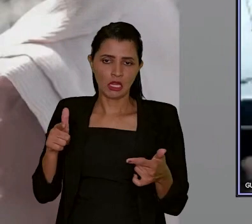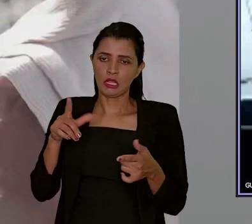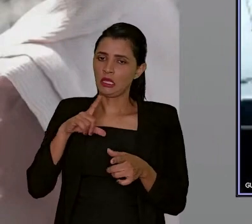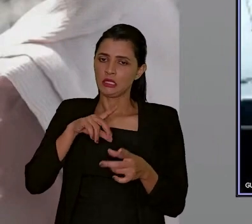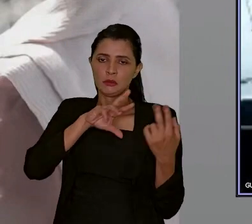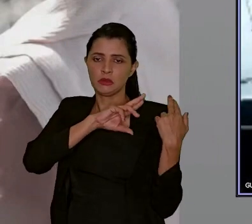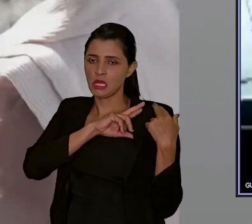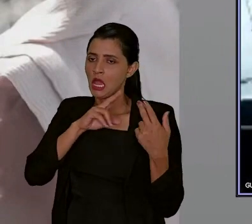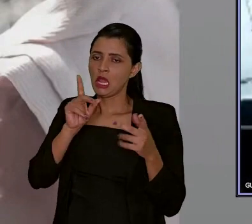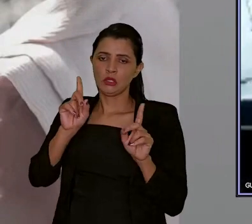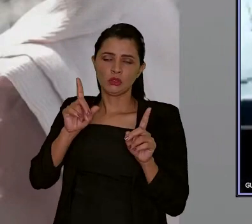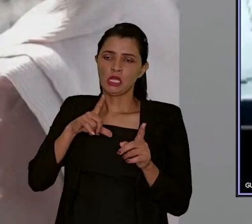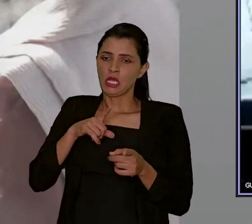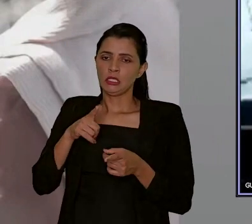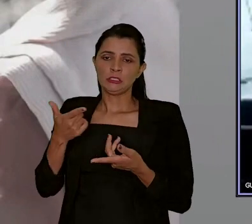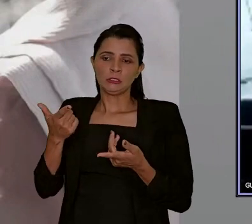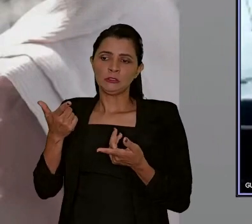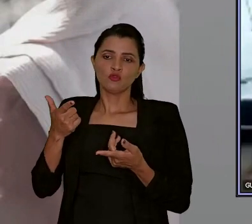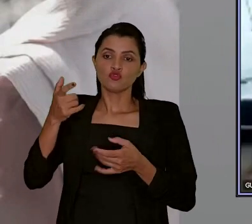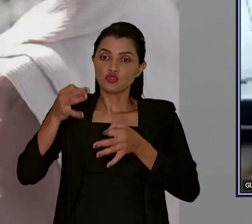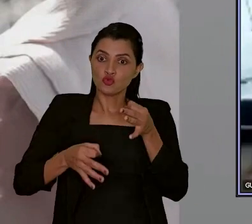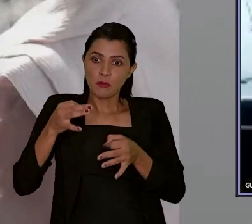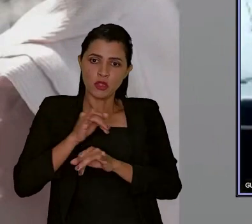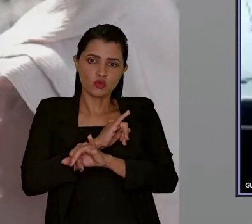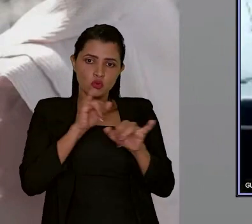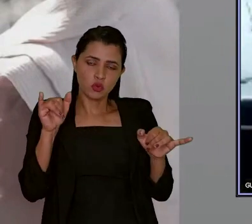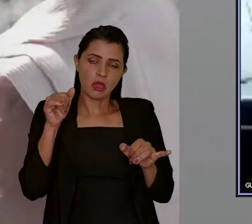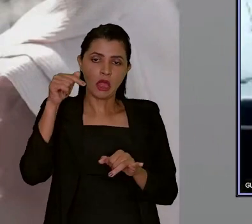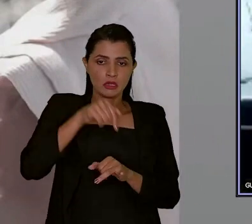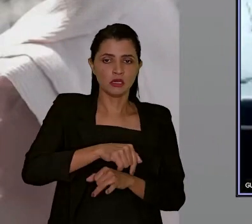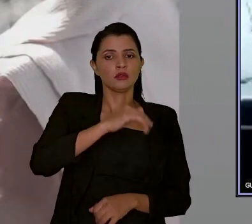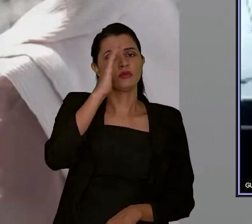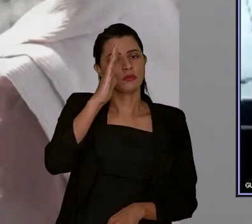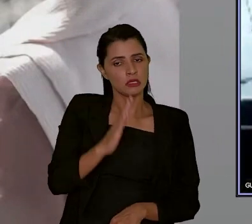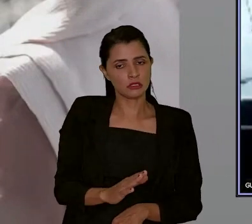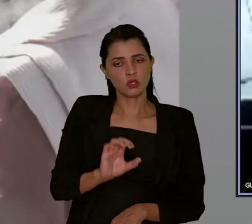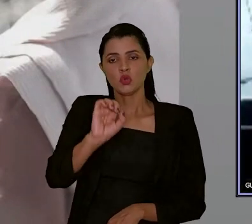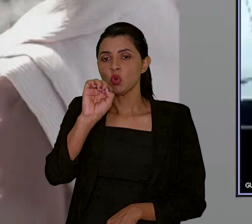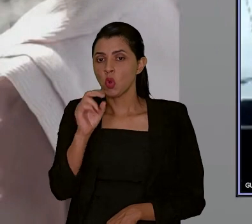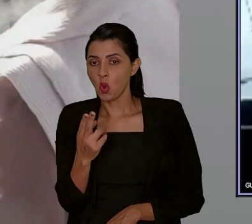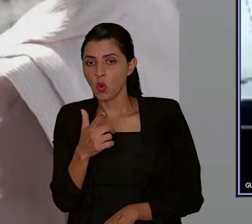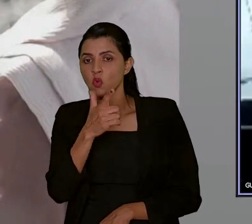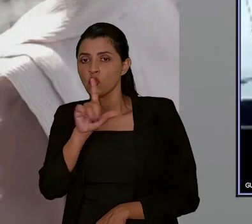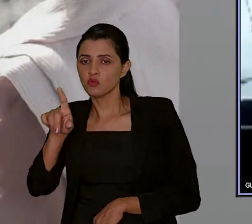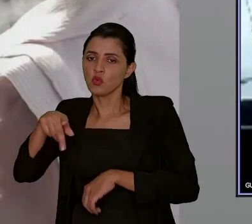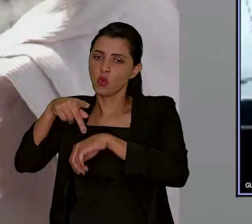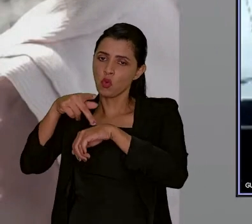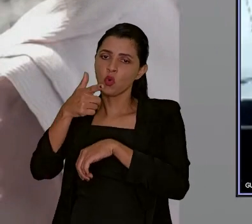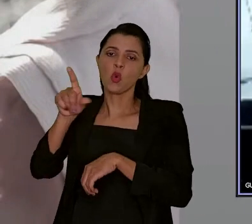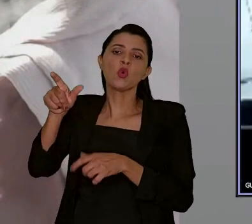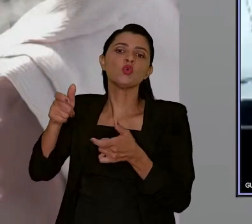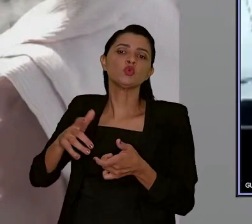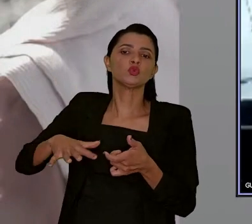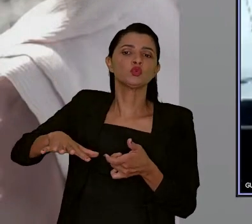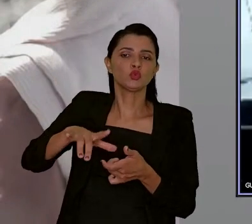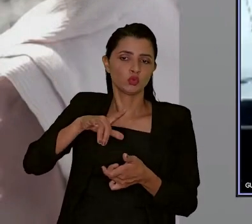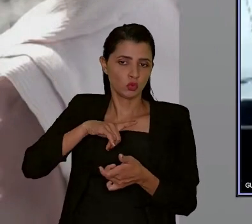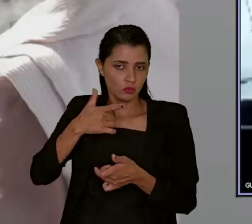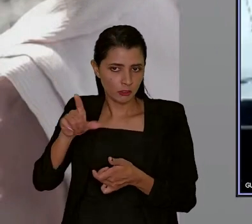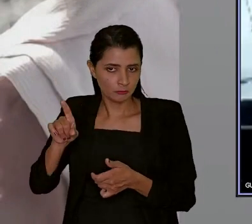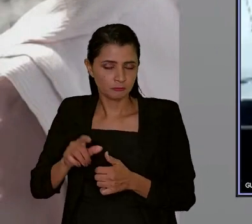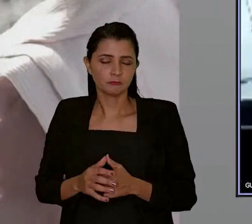serão proferidos, seja no território brasileiro, seja, obviamente, no outro território do outro país, do outro